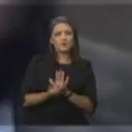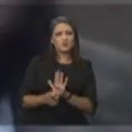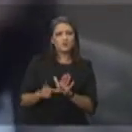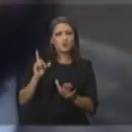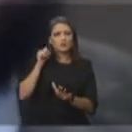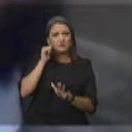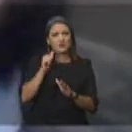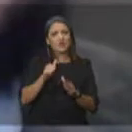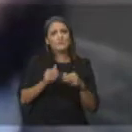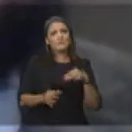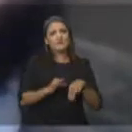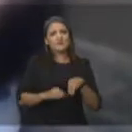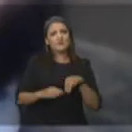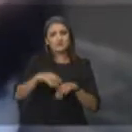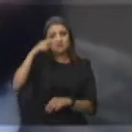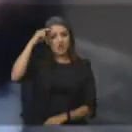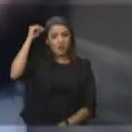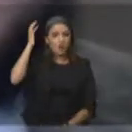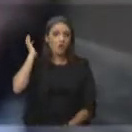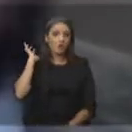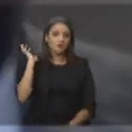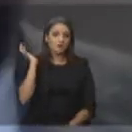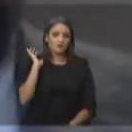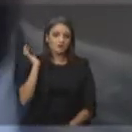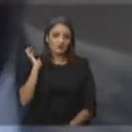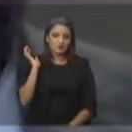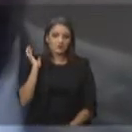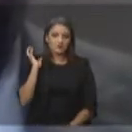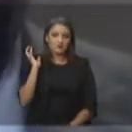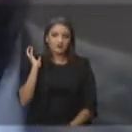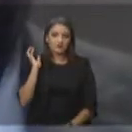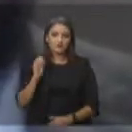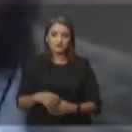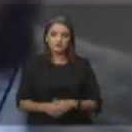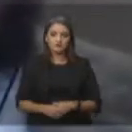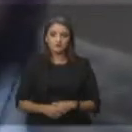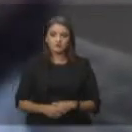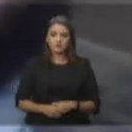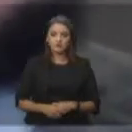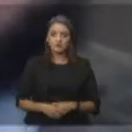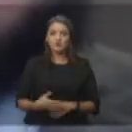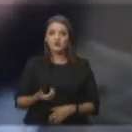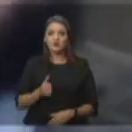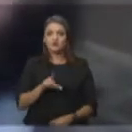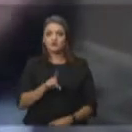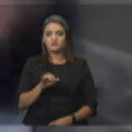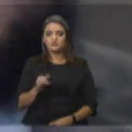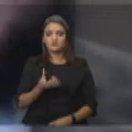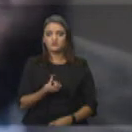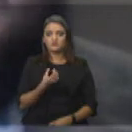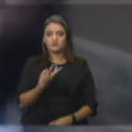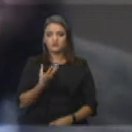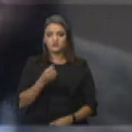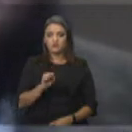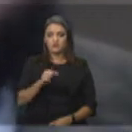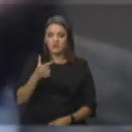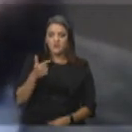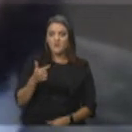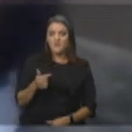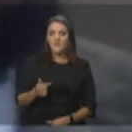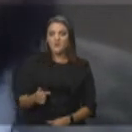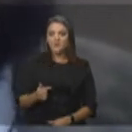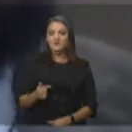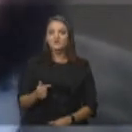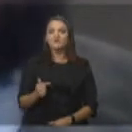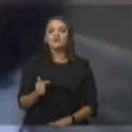Rosa Weber, foram os casos líderes do censo, né, a DI 6387 seguintes, em